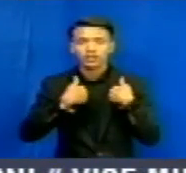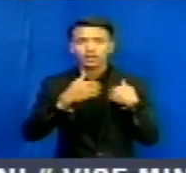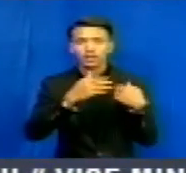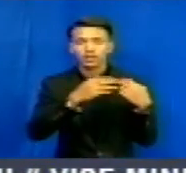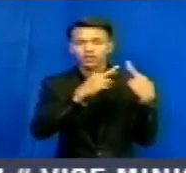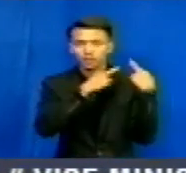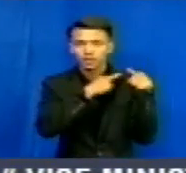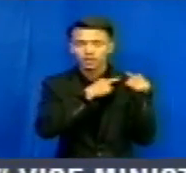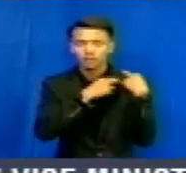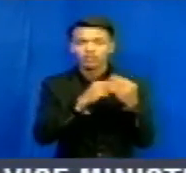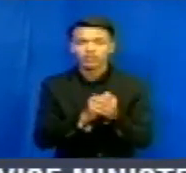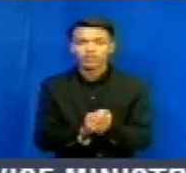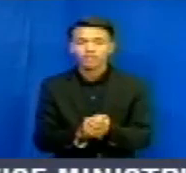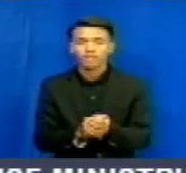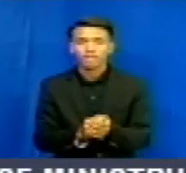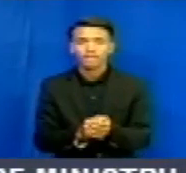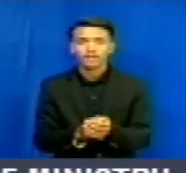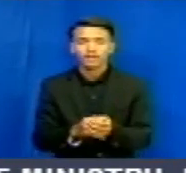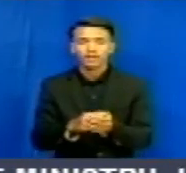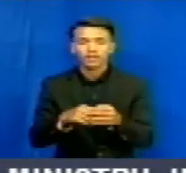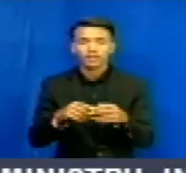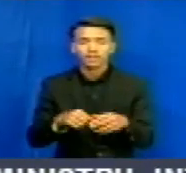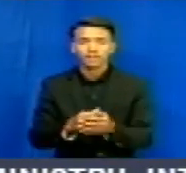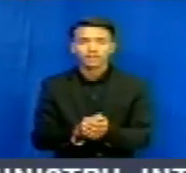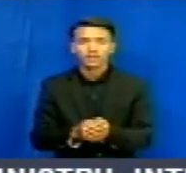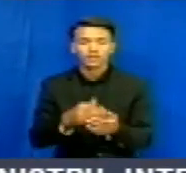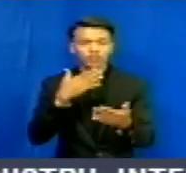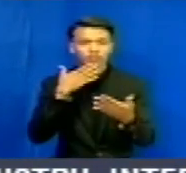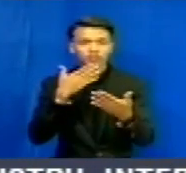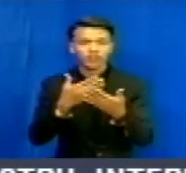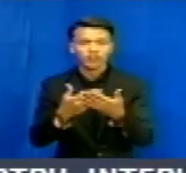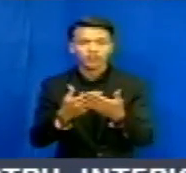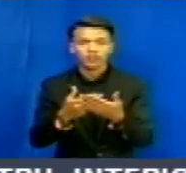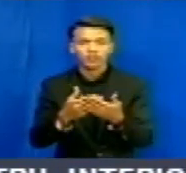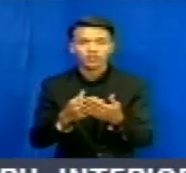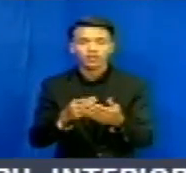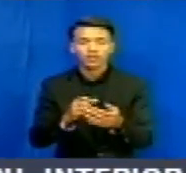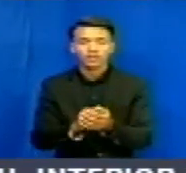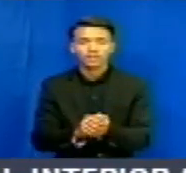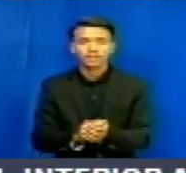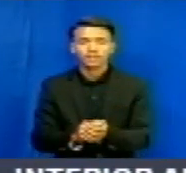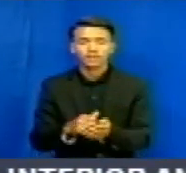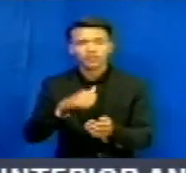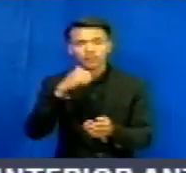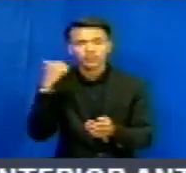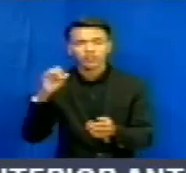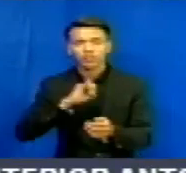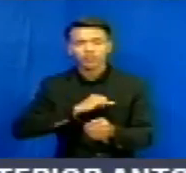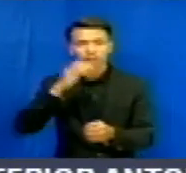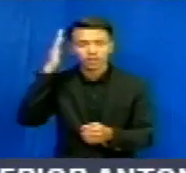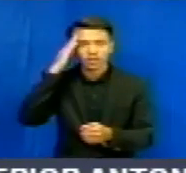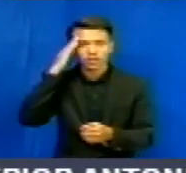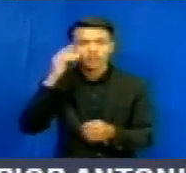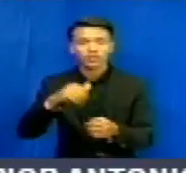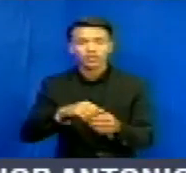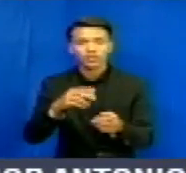diferença bele to tarde mas bele toho qualidade nebe que de dia clio há um ide né se lu há um nem boat nebe que te precisa